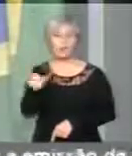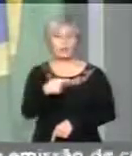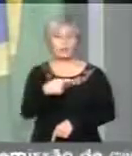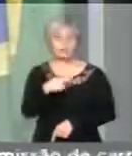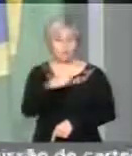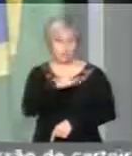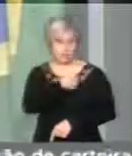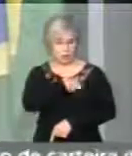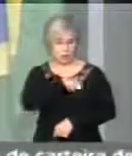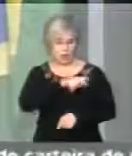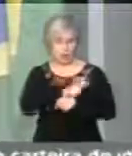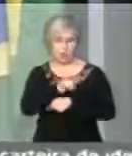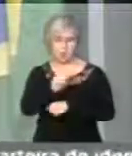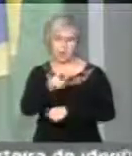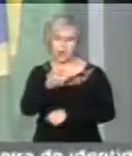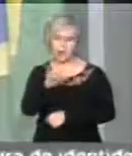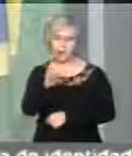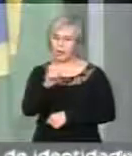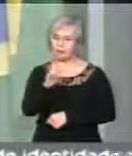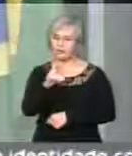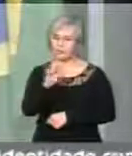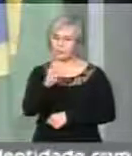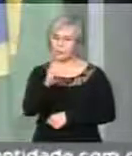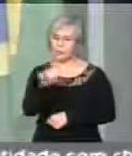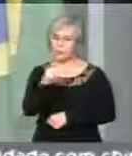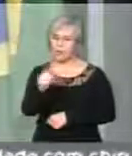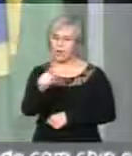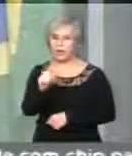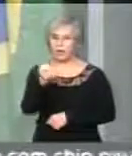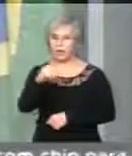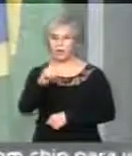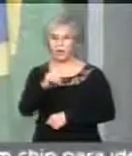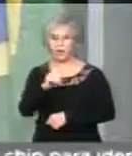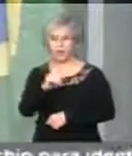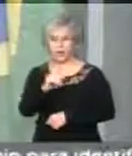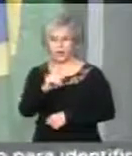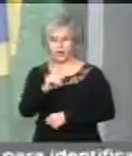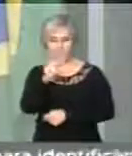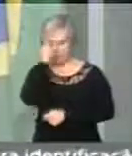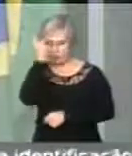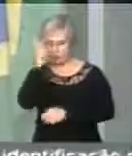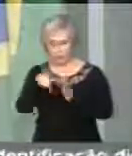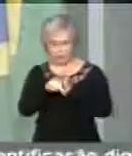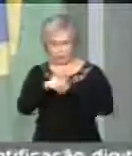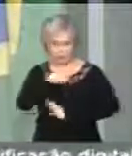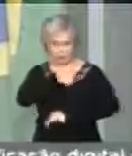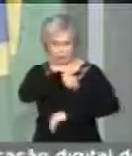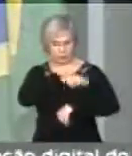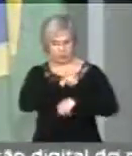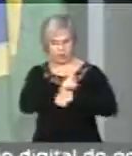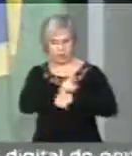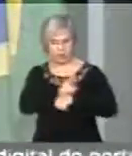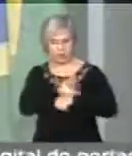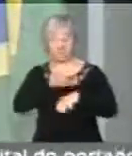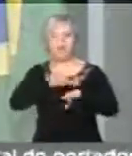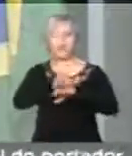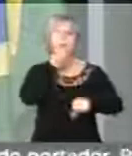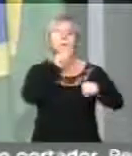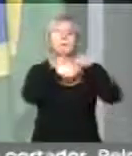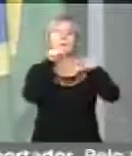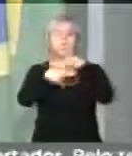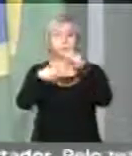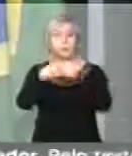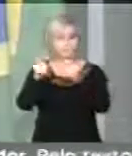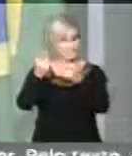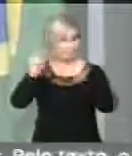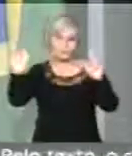auditor fiscal ou deputado ou do Sindafisco sai assaltando alguém ou matando alguém por causa da arma de fogo. Então,